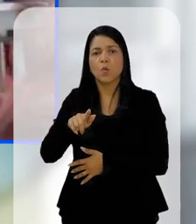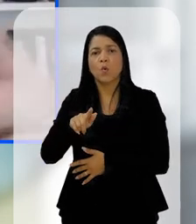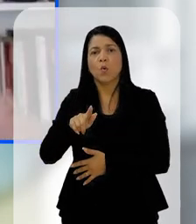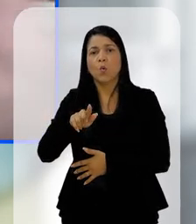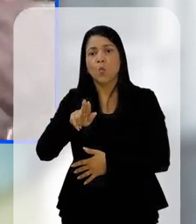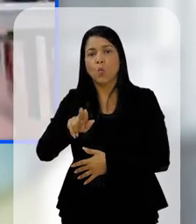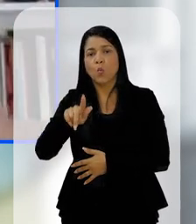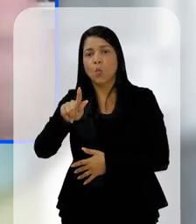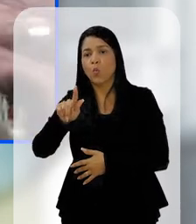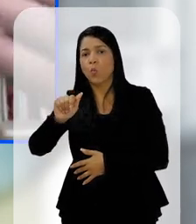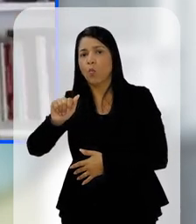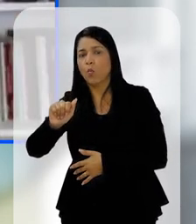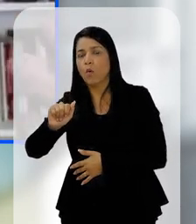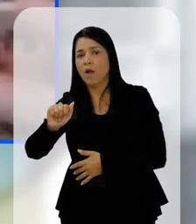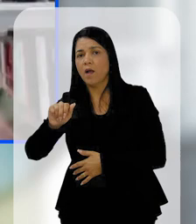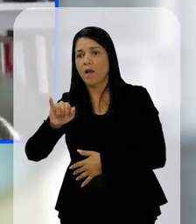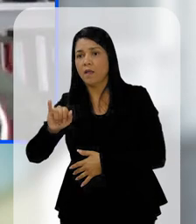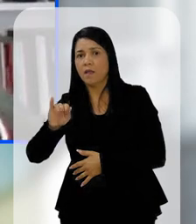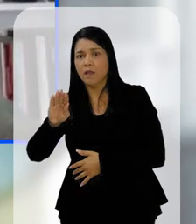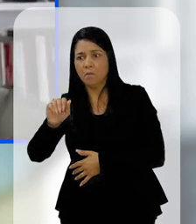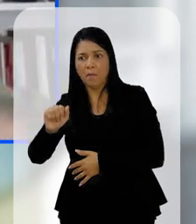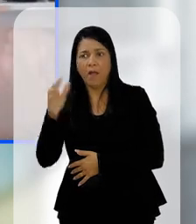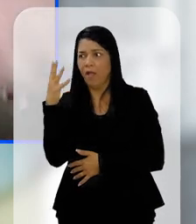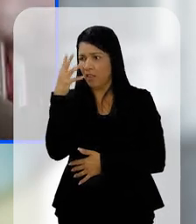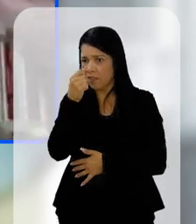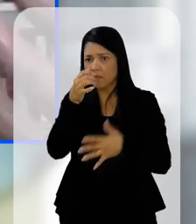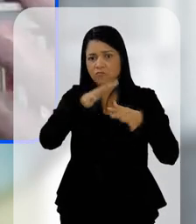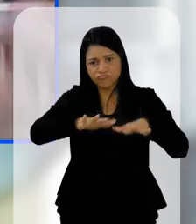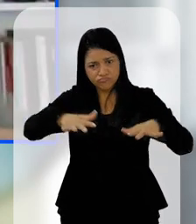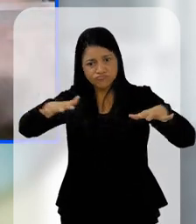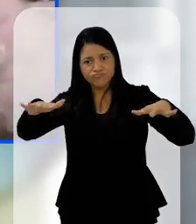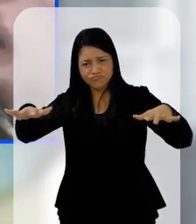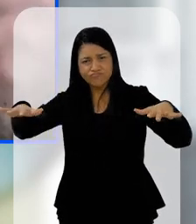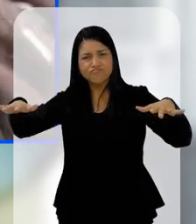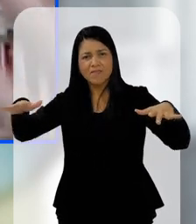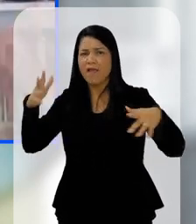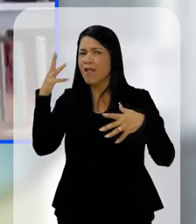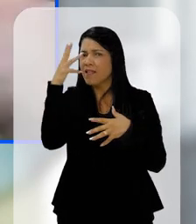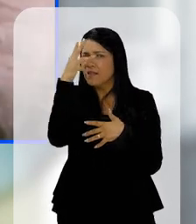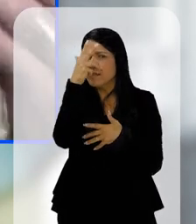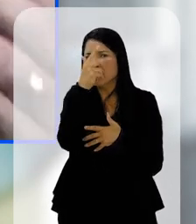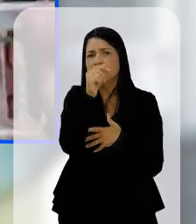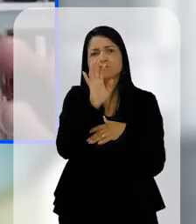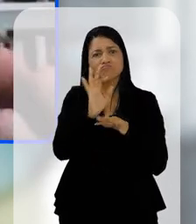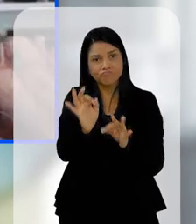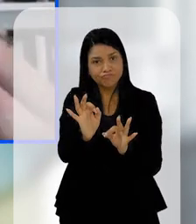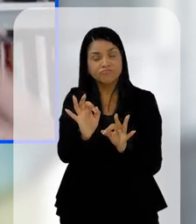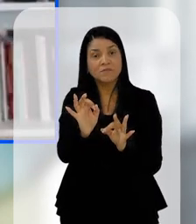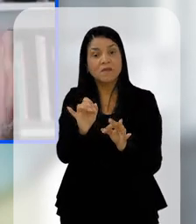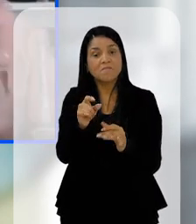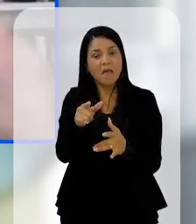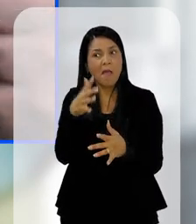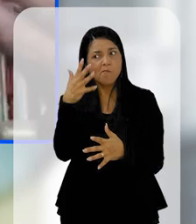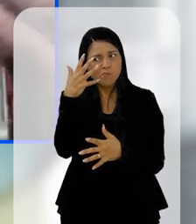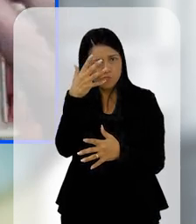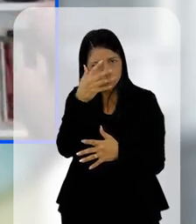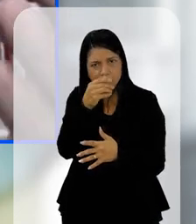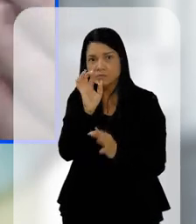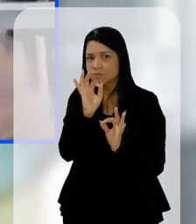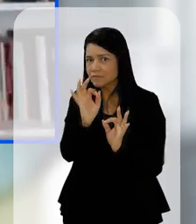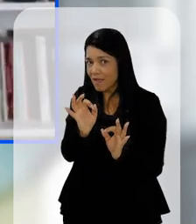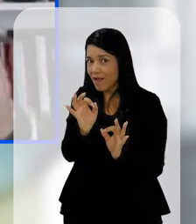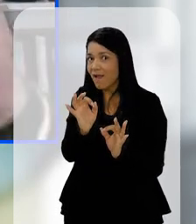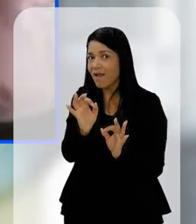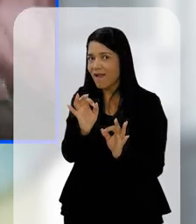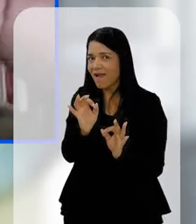Guaíba. É óbvio, o Guaíba é lindo, o ambiente de margem, os ambientes de margem Claro. normalmente são lindos, mas tudo é muito